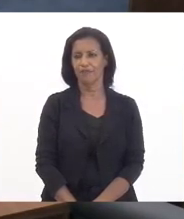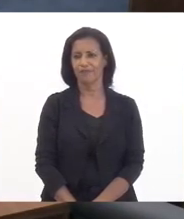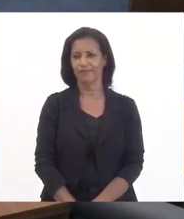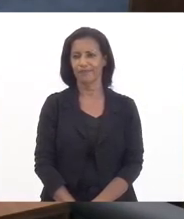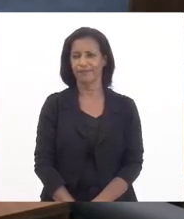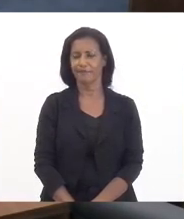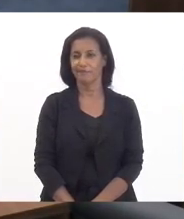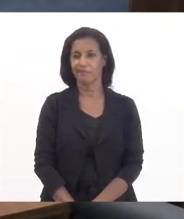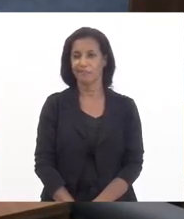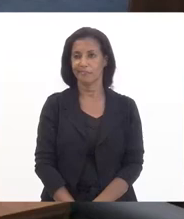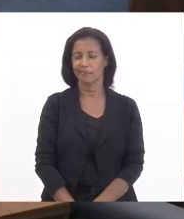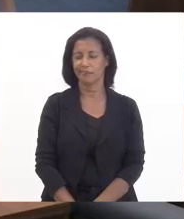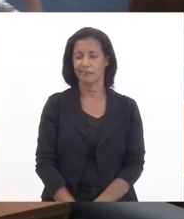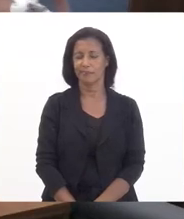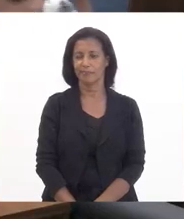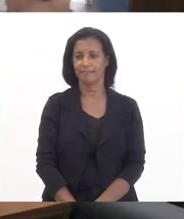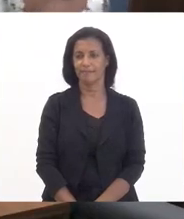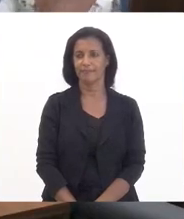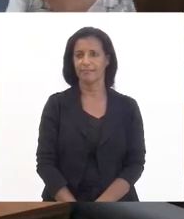você